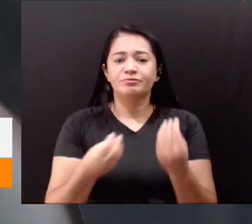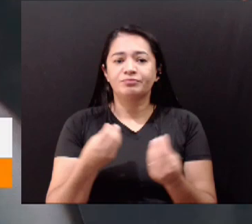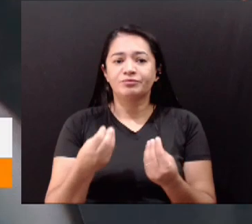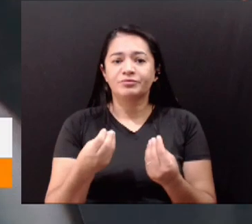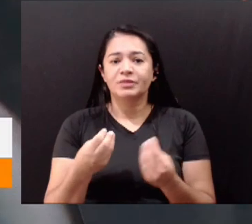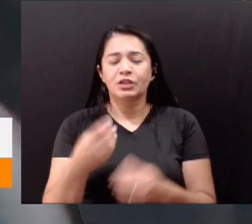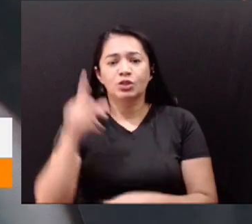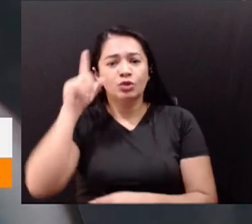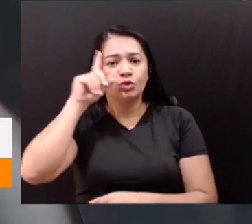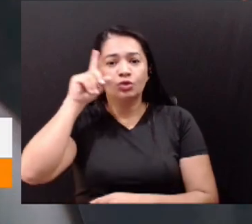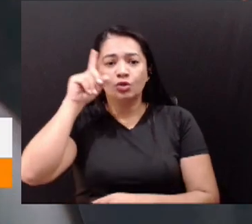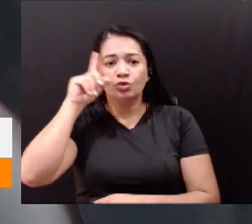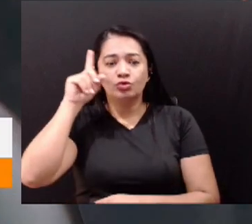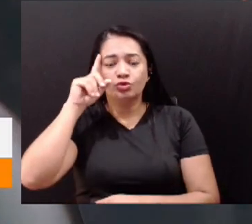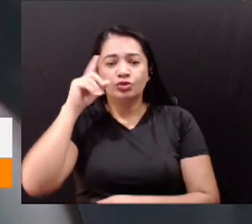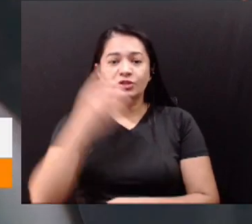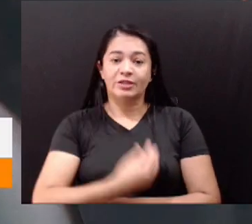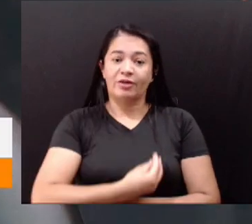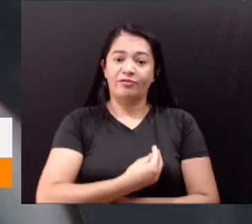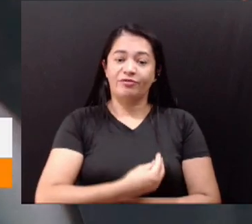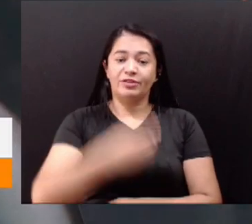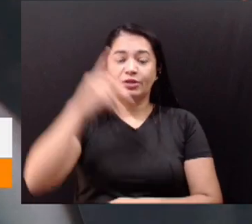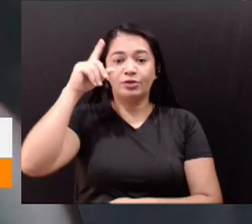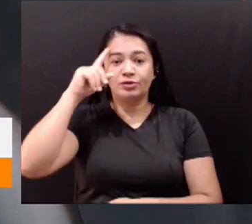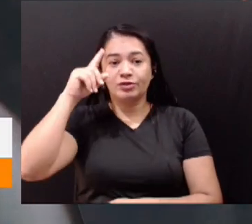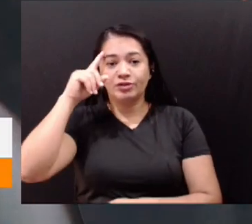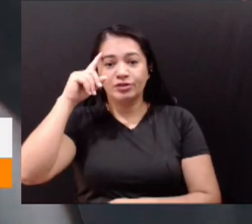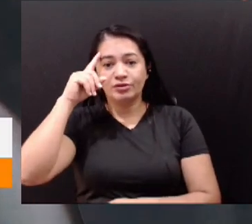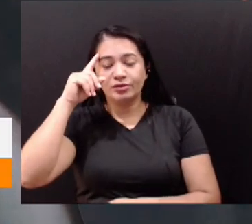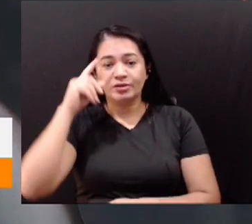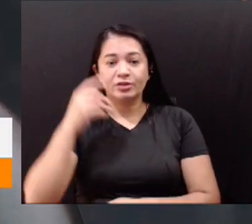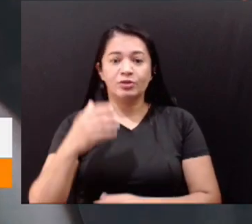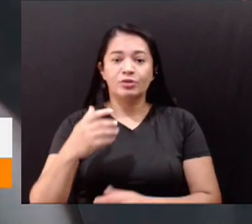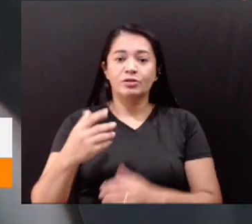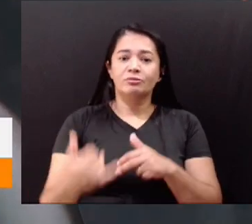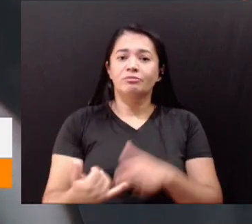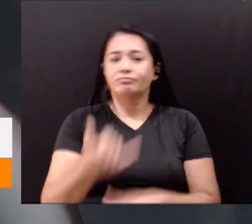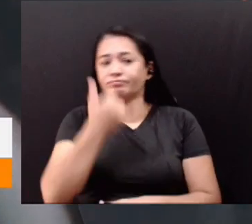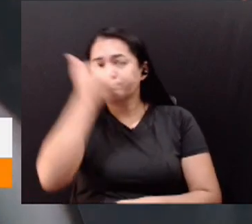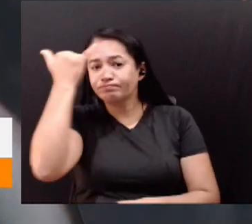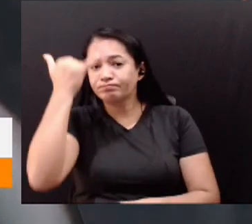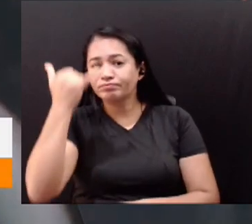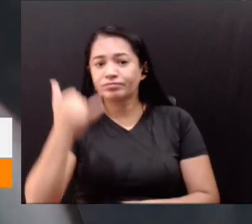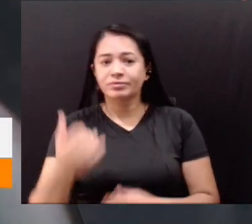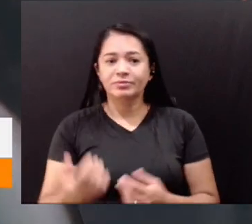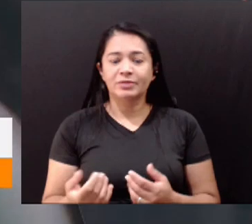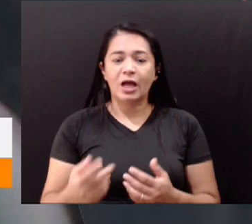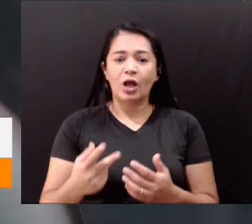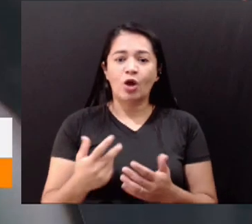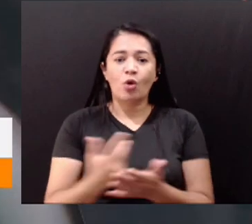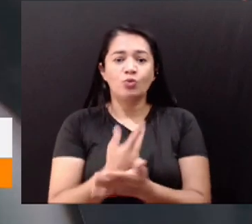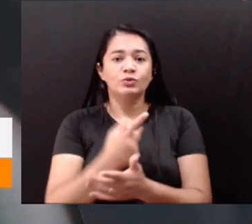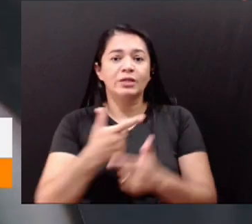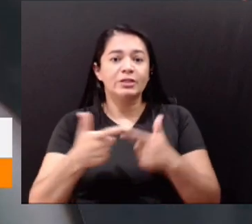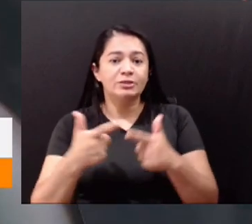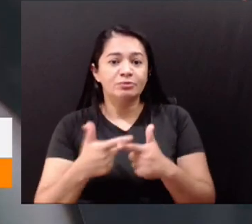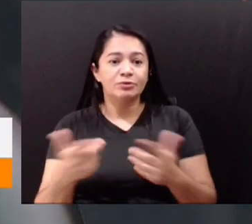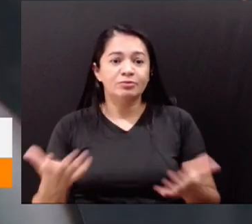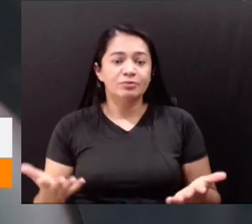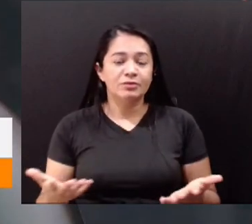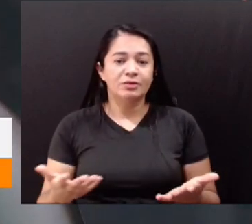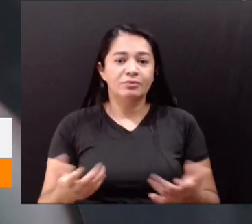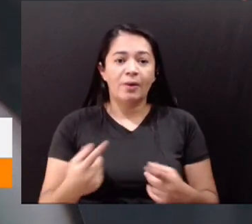da vida diária, dos imprevistos, da vida cotidiana. E esses